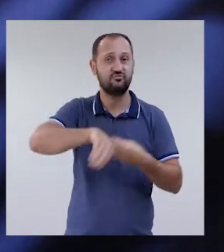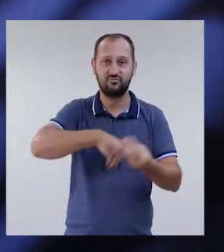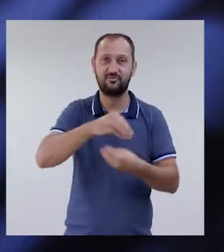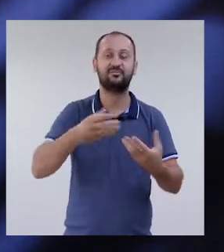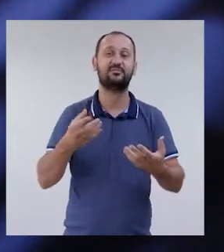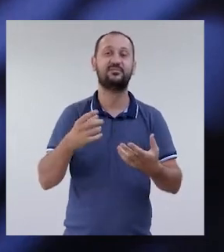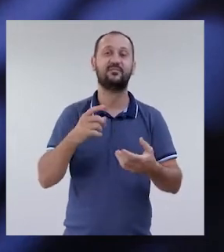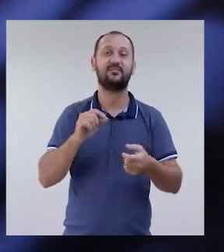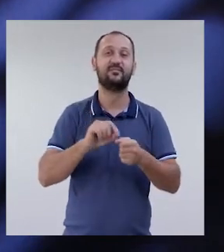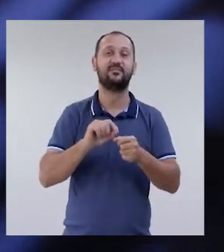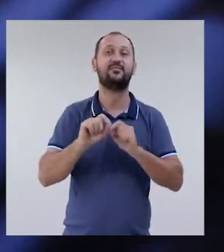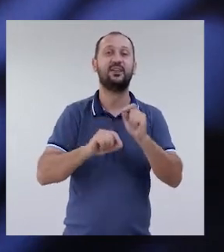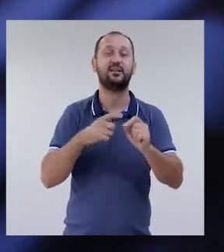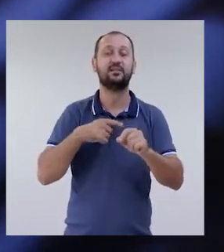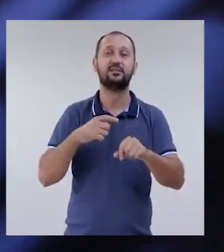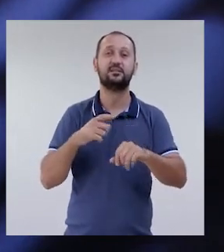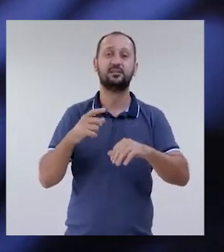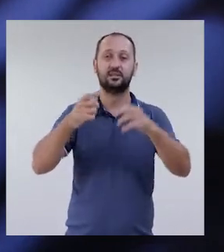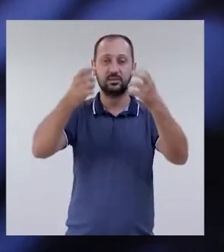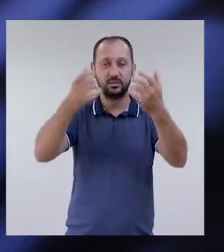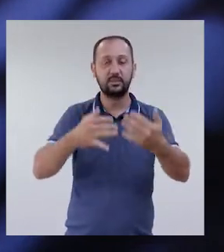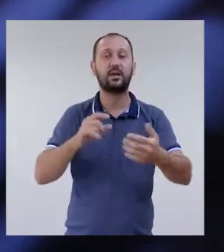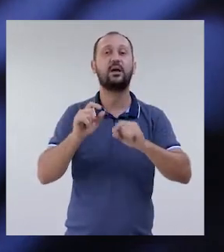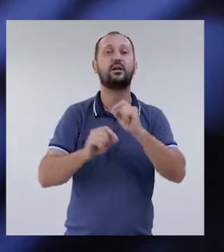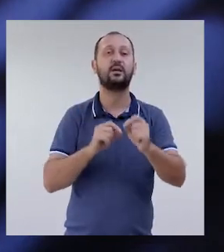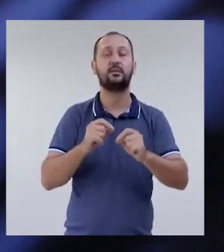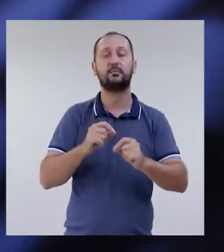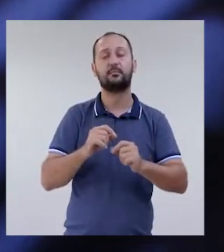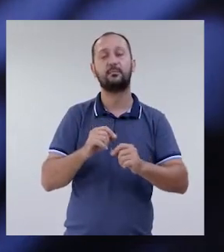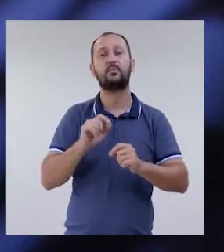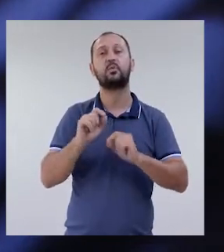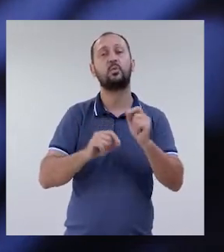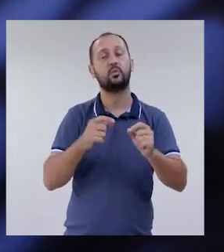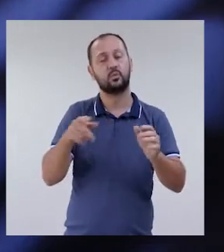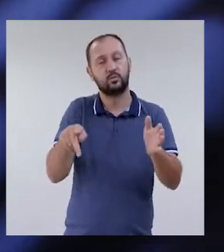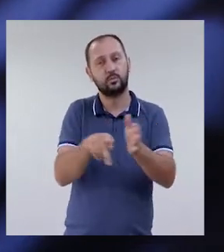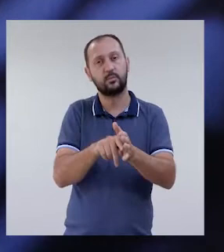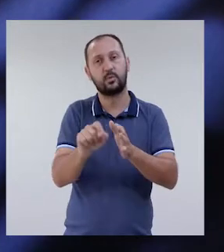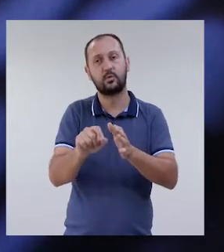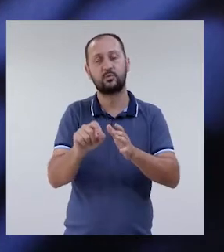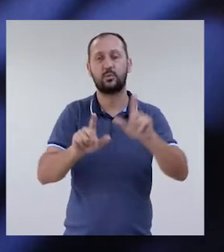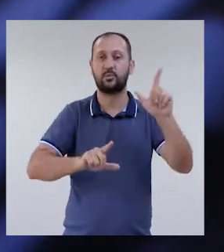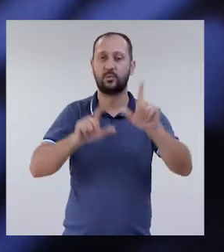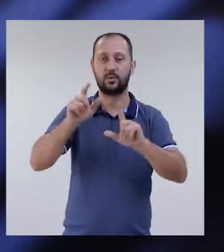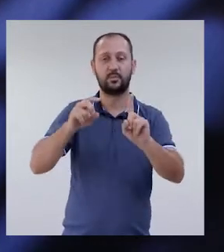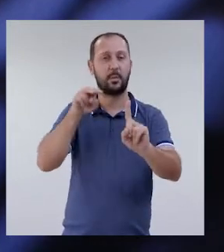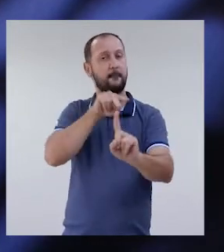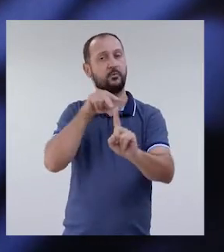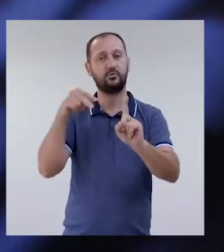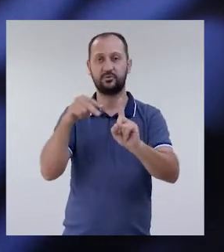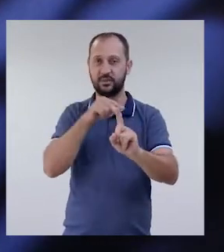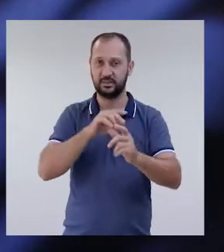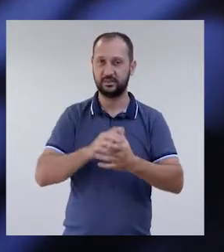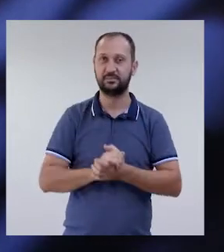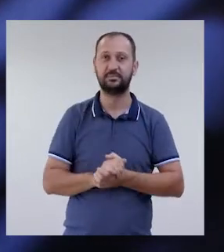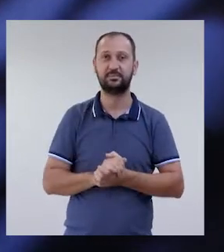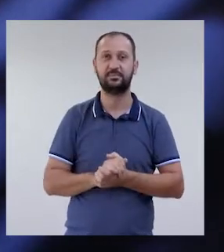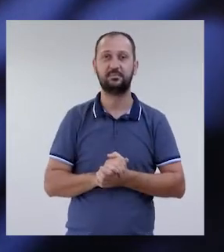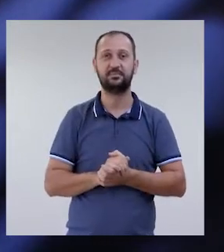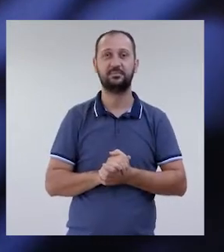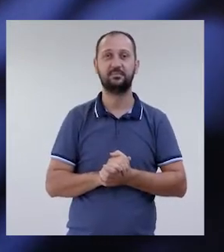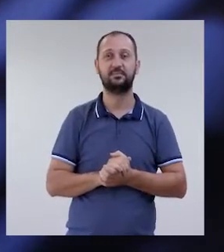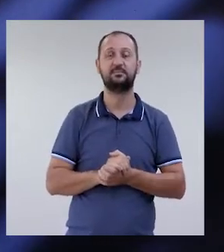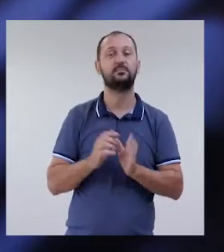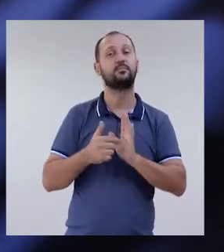isso misturado, resulta nessa prestação de contas, né, se é que a gente pode dizer assim, do ponto de vista dessa edição, do ponto de